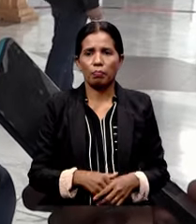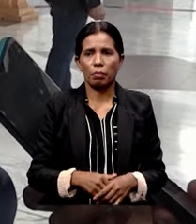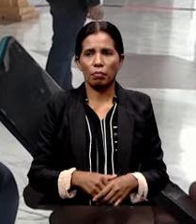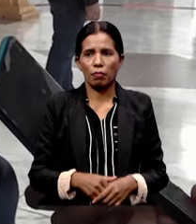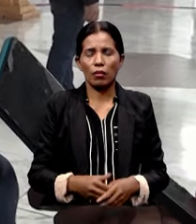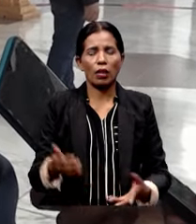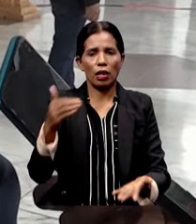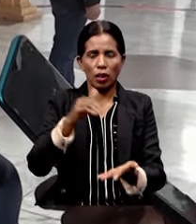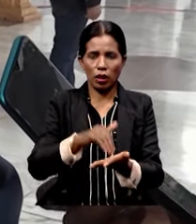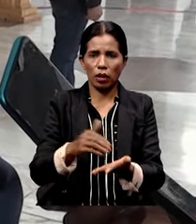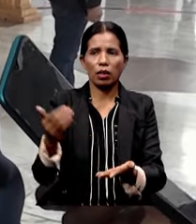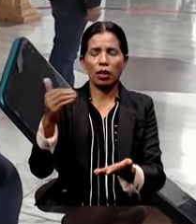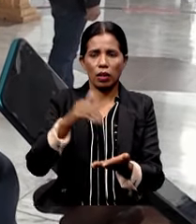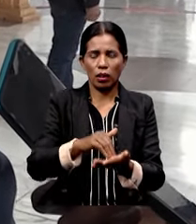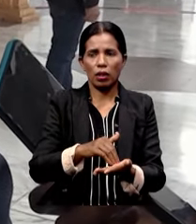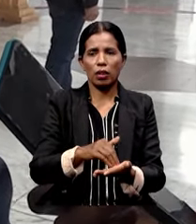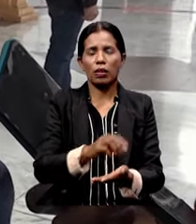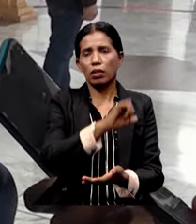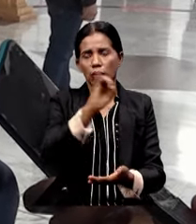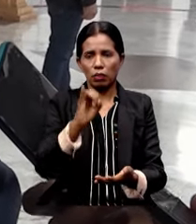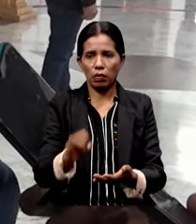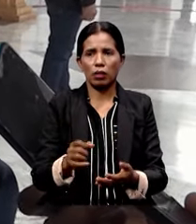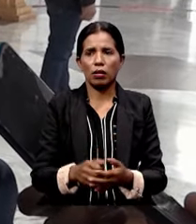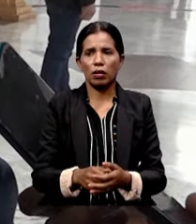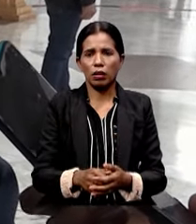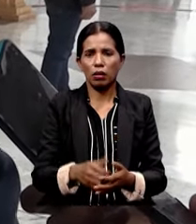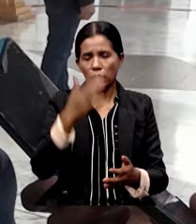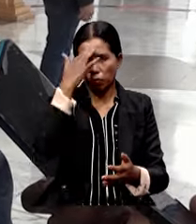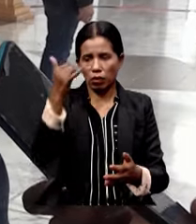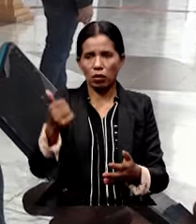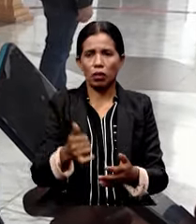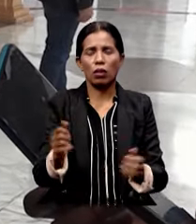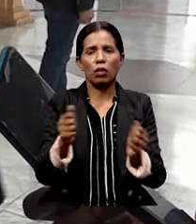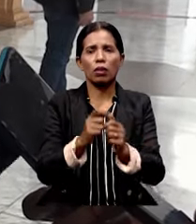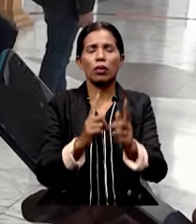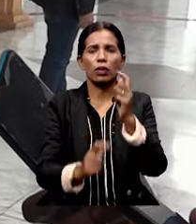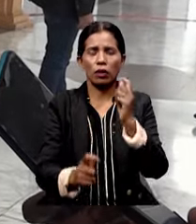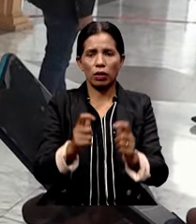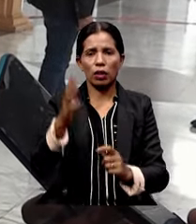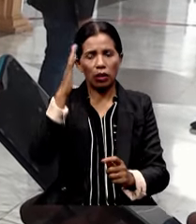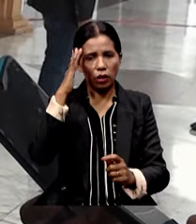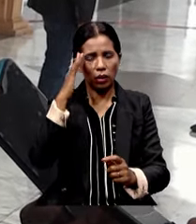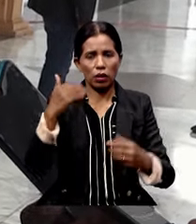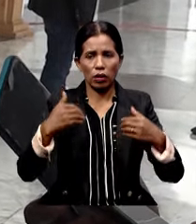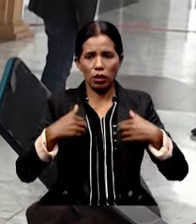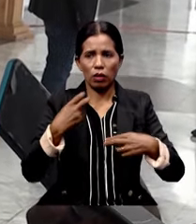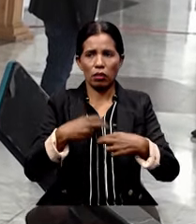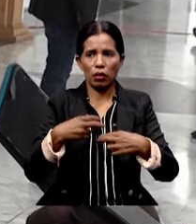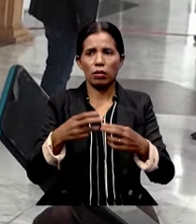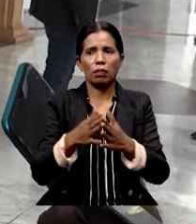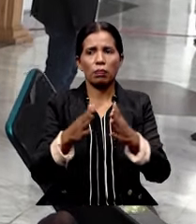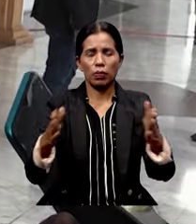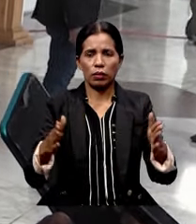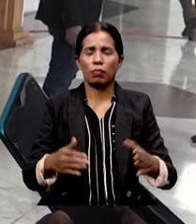Repete julgamento, repete julgamento. Se repete julgamento, não sabe. O Tribunal de Recurso considera aí a falhanço. E a